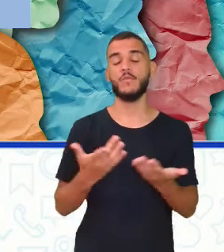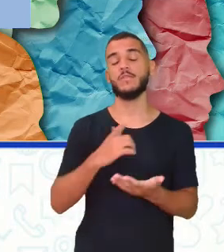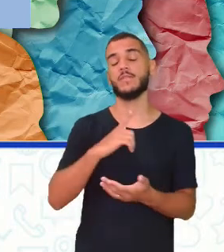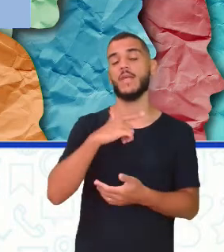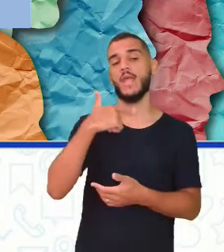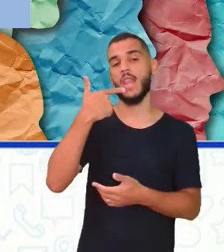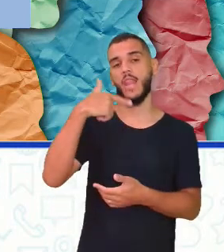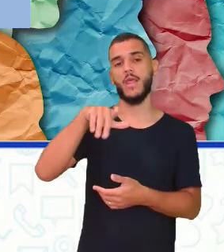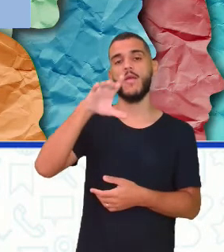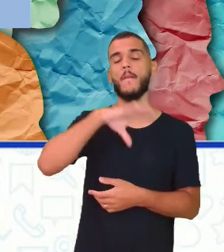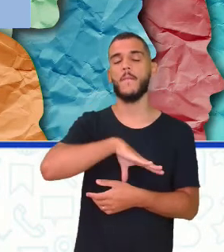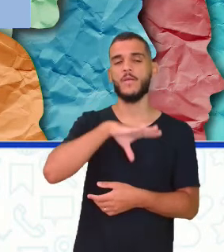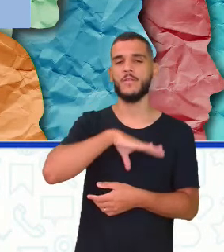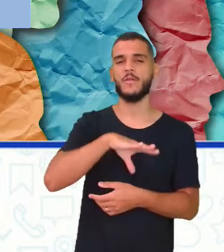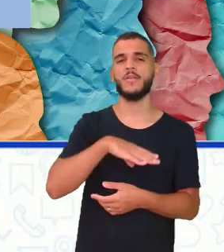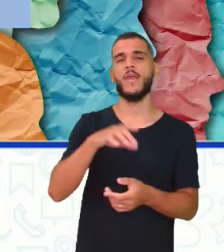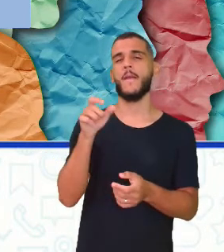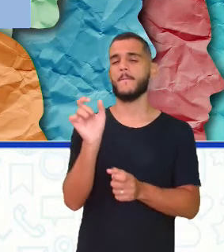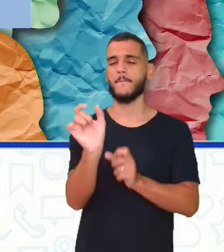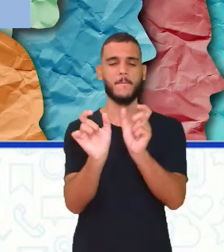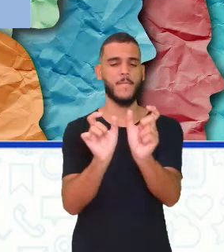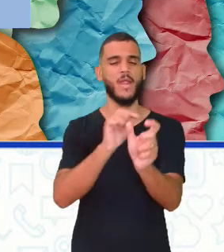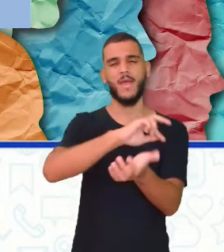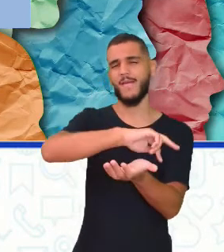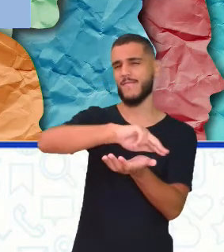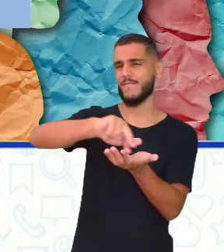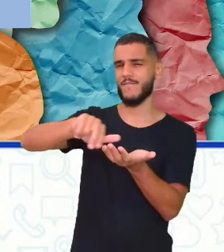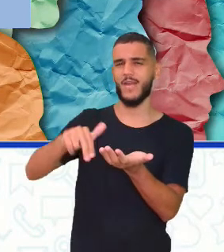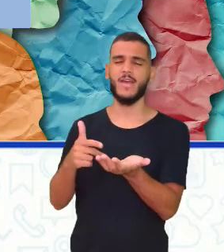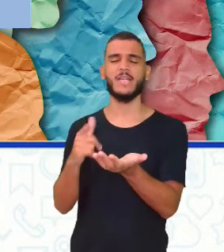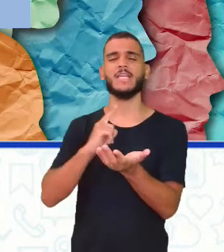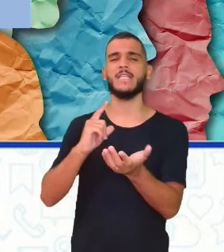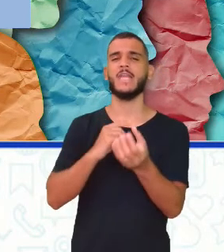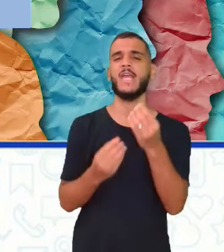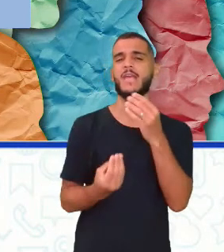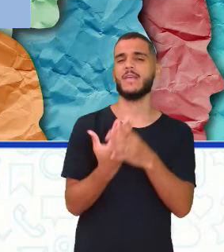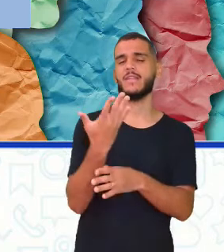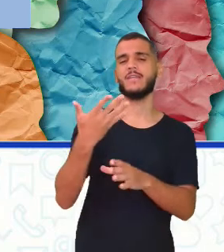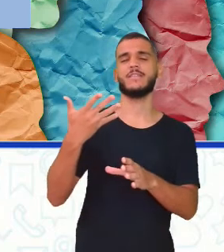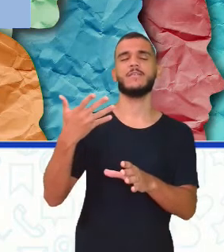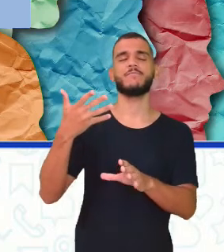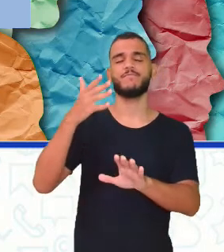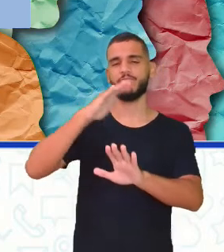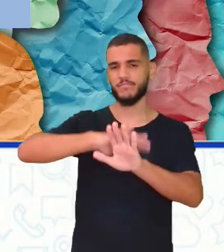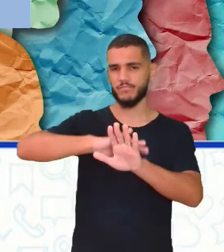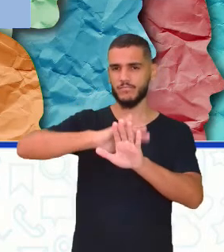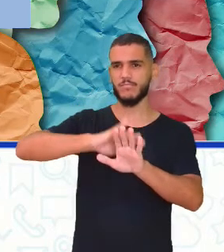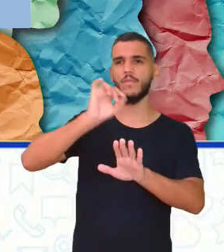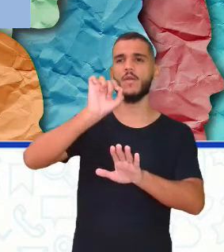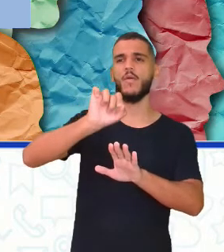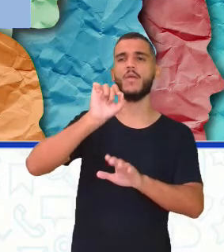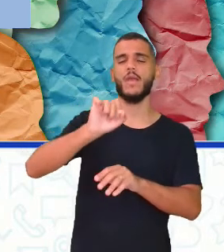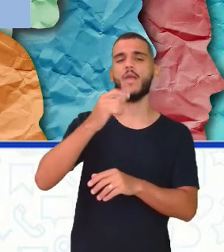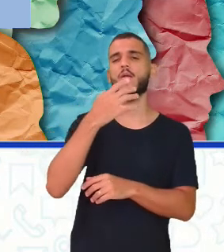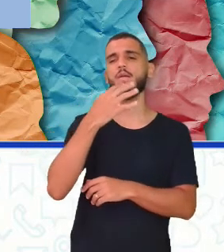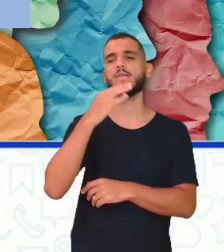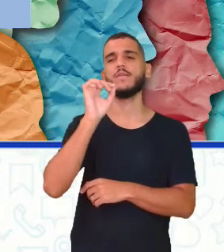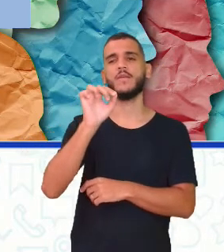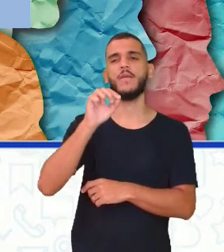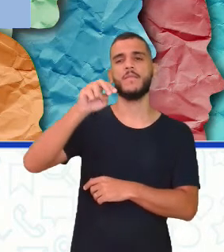língua portuguesa palavras que foram sendo formadas e que são conhecidas